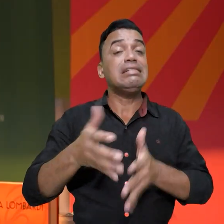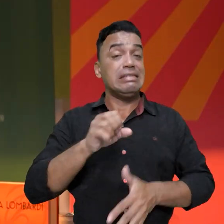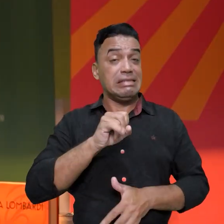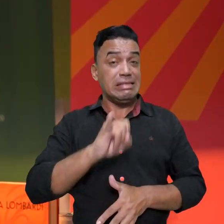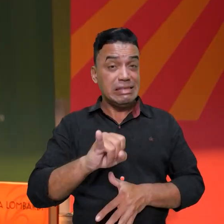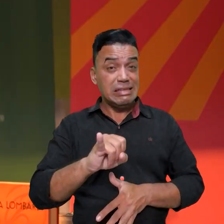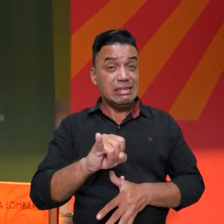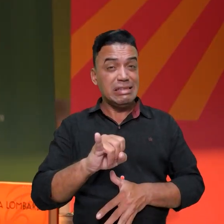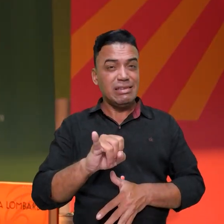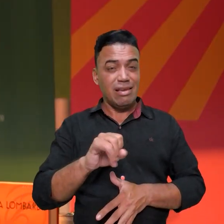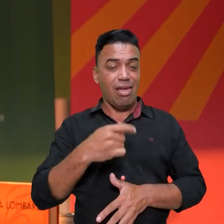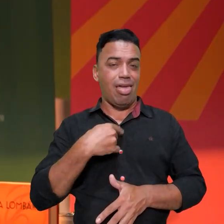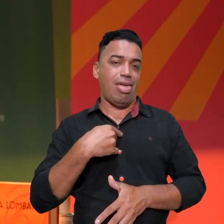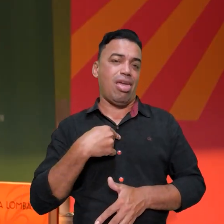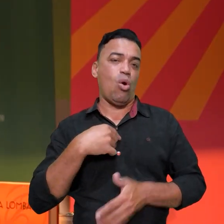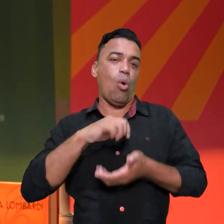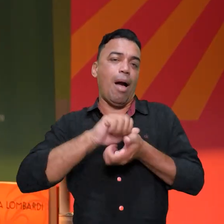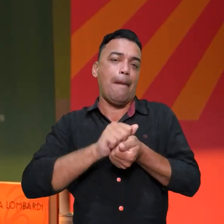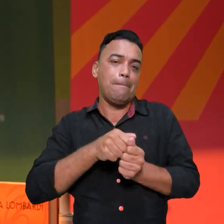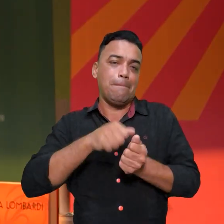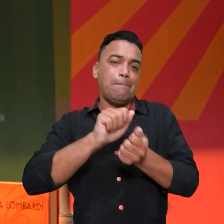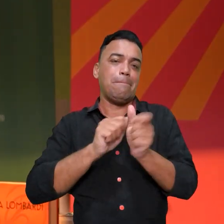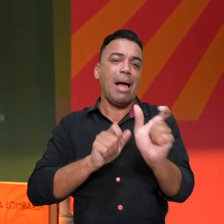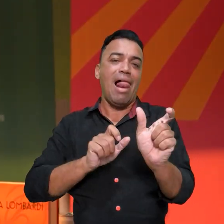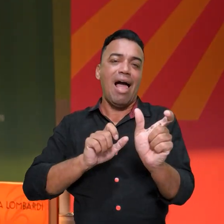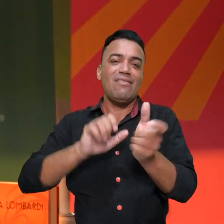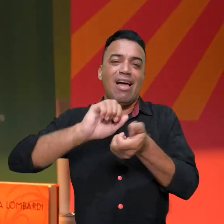se eu morder a palavra, né?